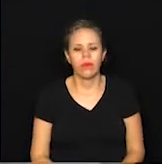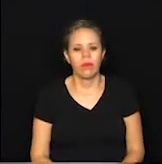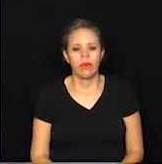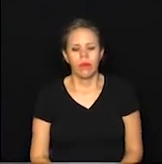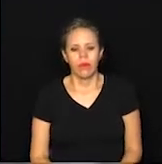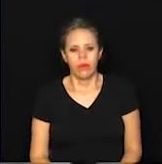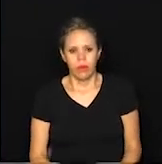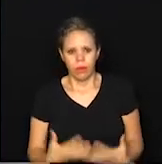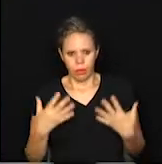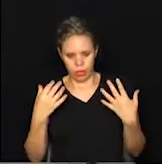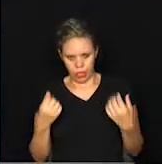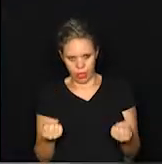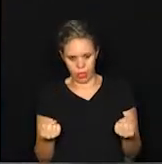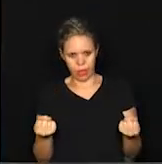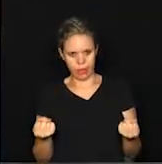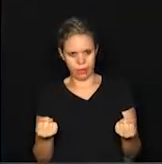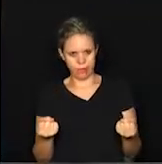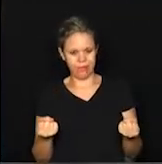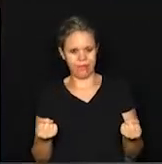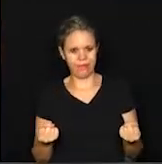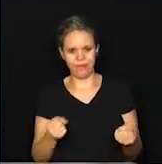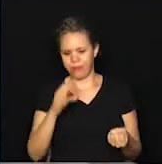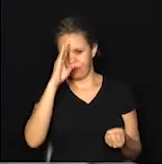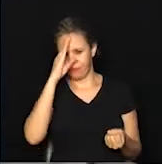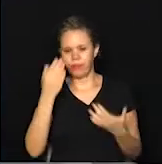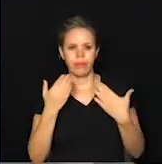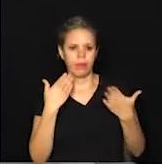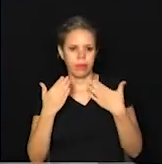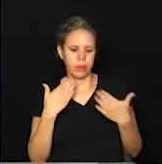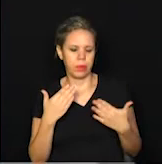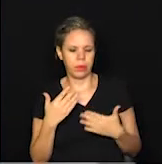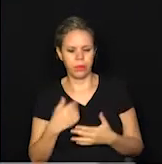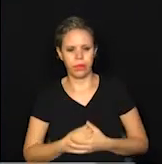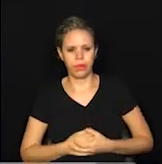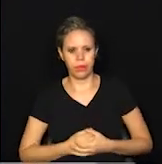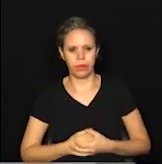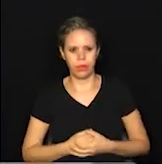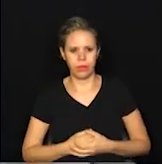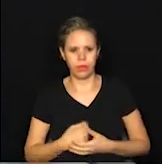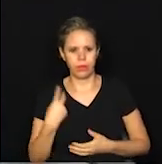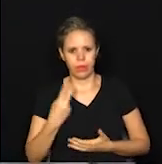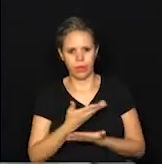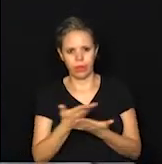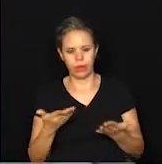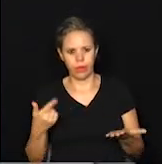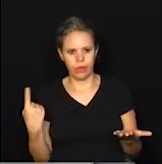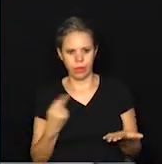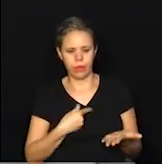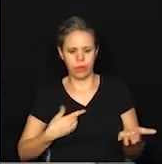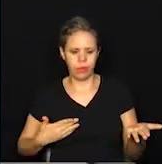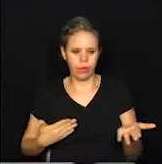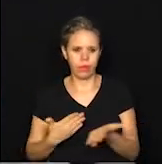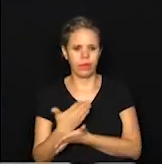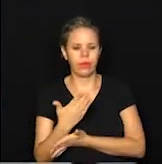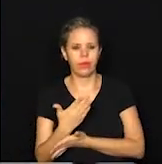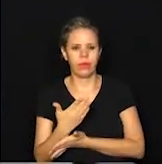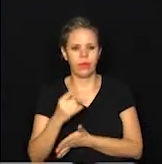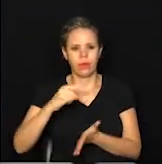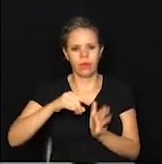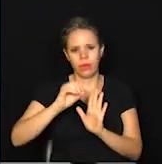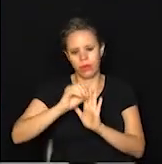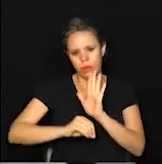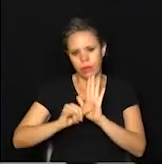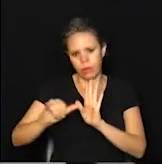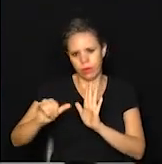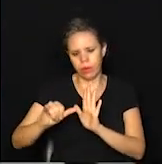Então, vamos ao nosso principal debate. Então, eu considero, vereadoras, que nós aprovamos aqui tanto o ofício à